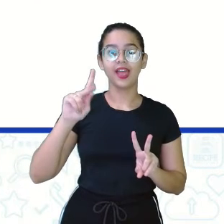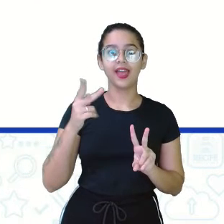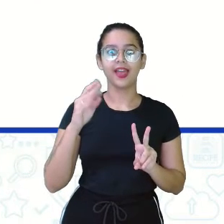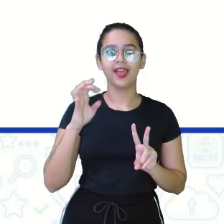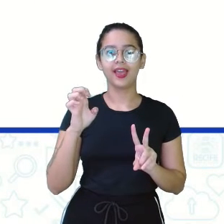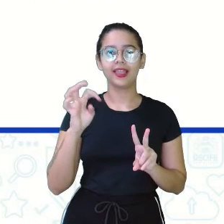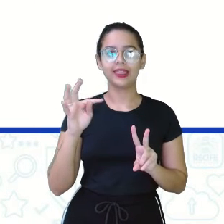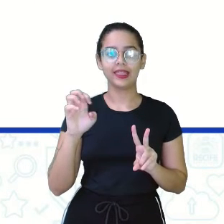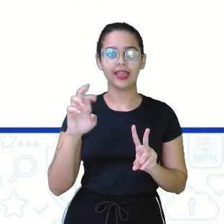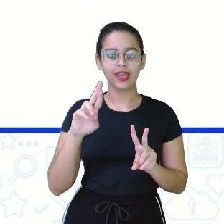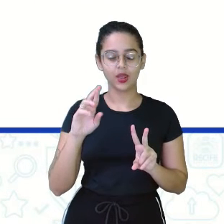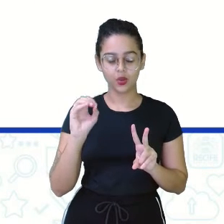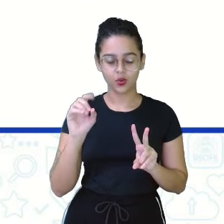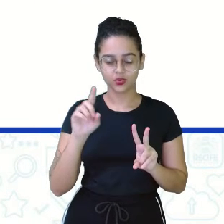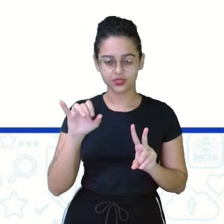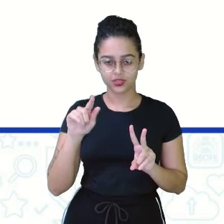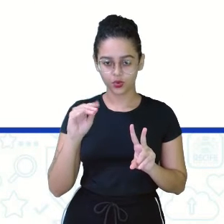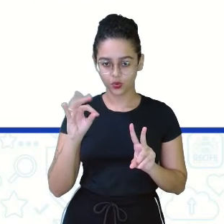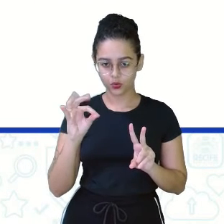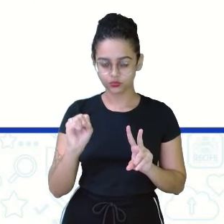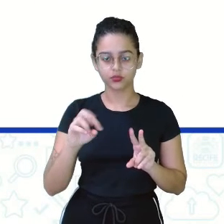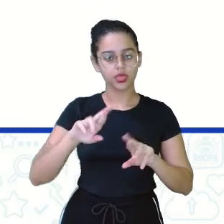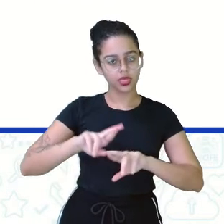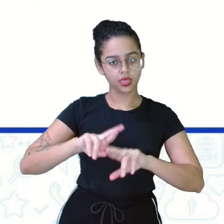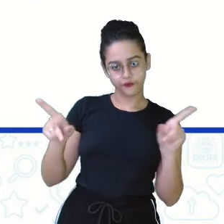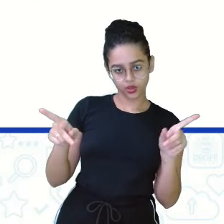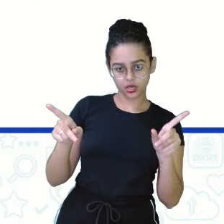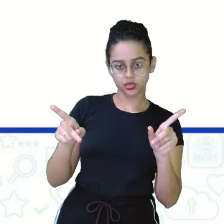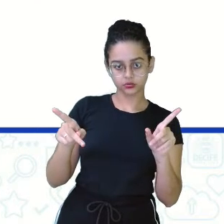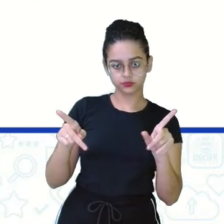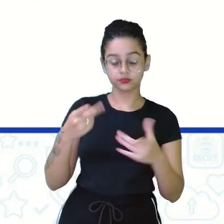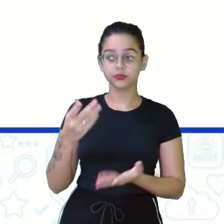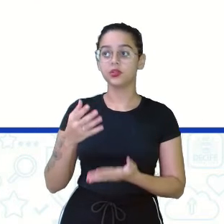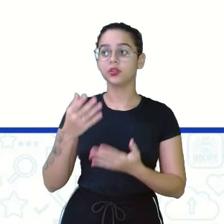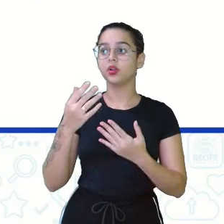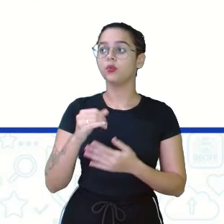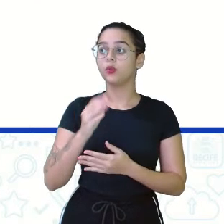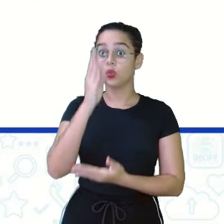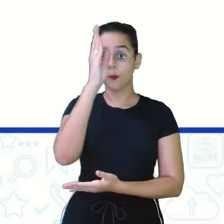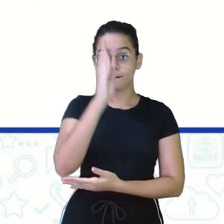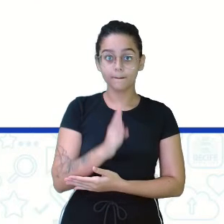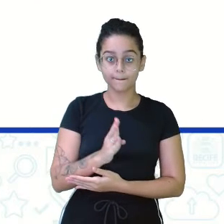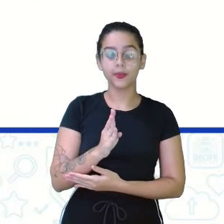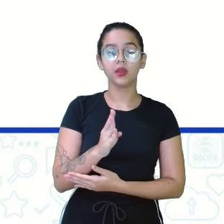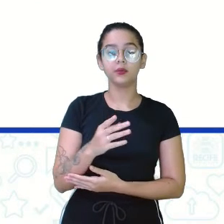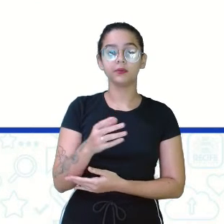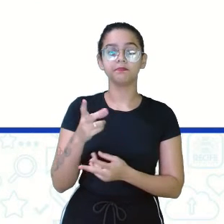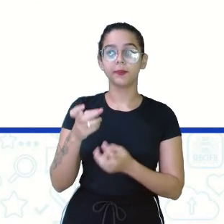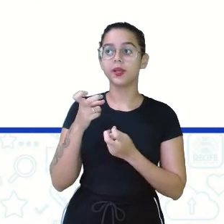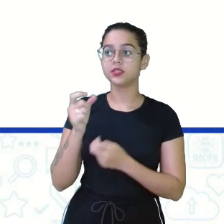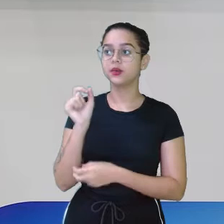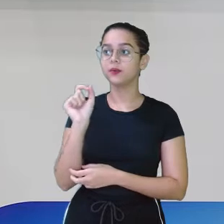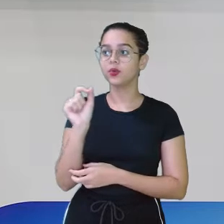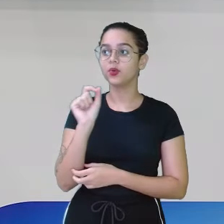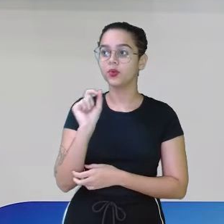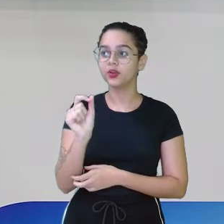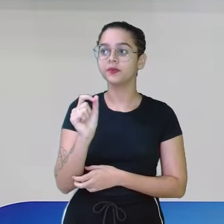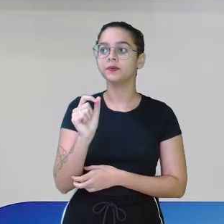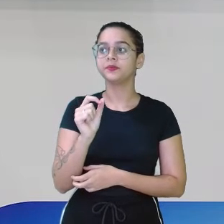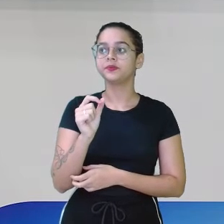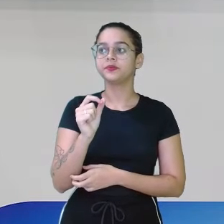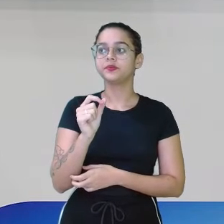heterozigotos, que apresentam um par de alelos diferentes. No centro dessa figura, a gente vê aí, ó, o